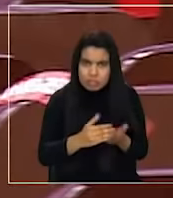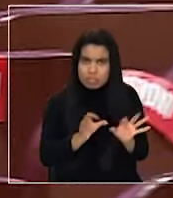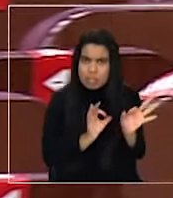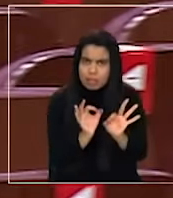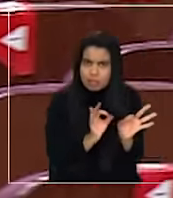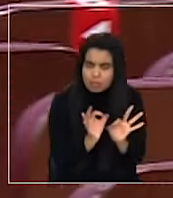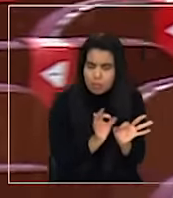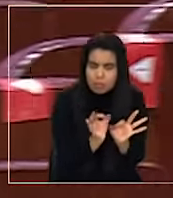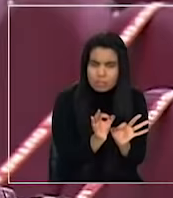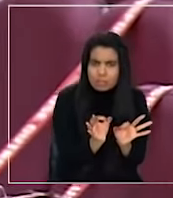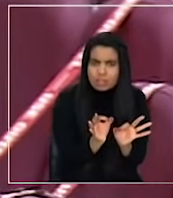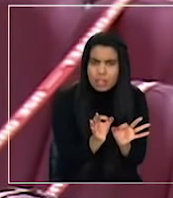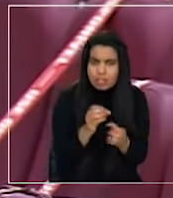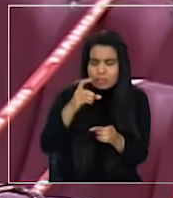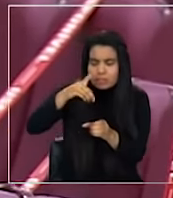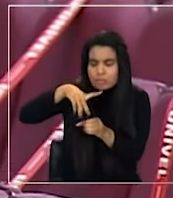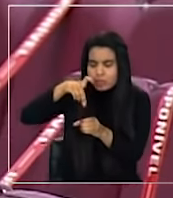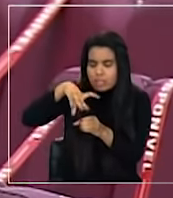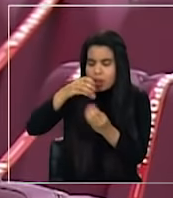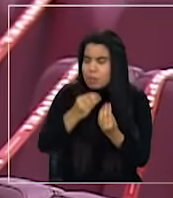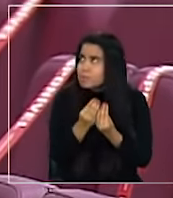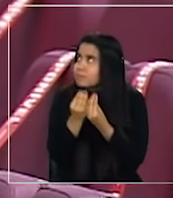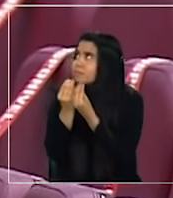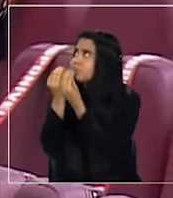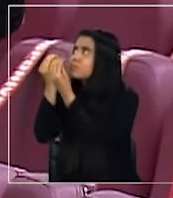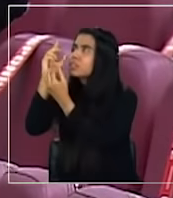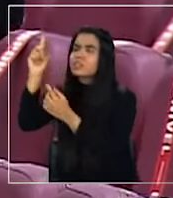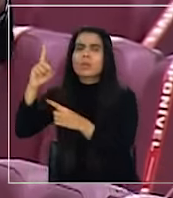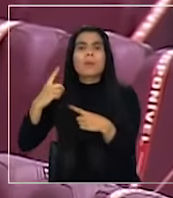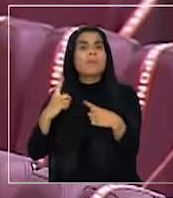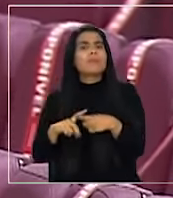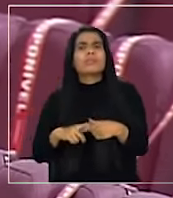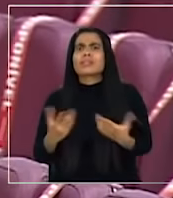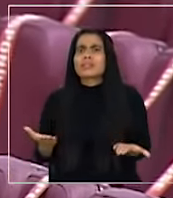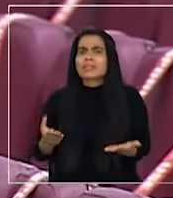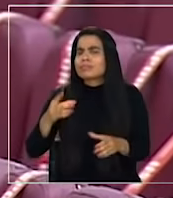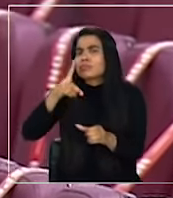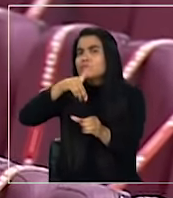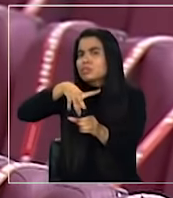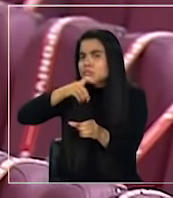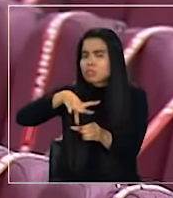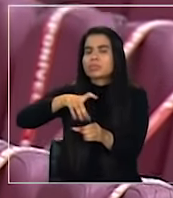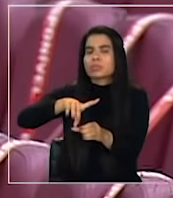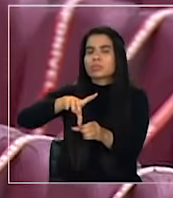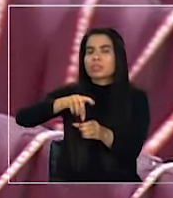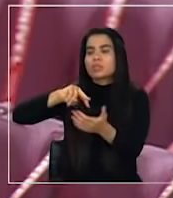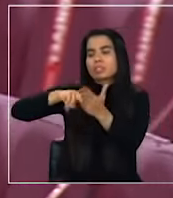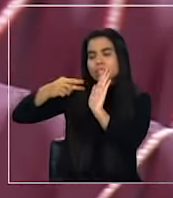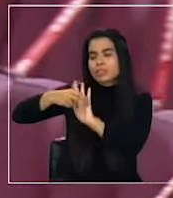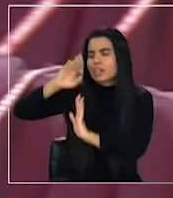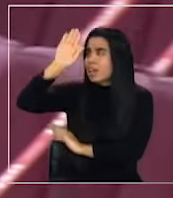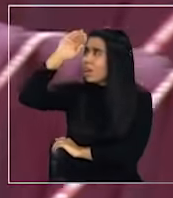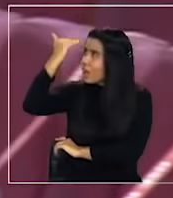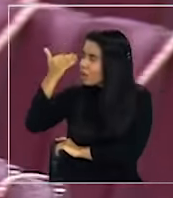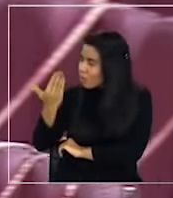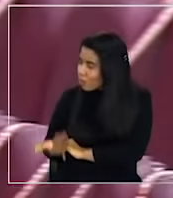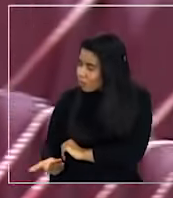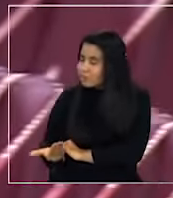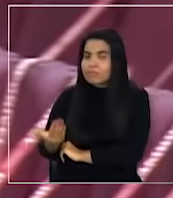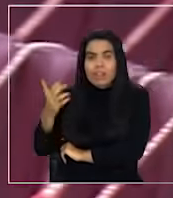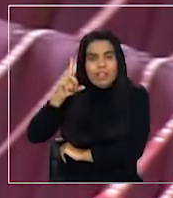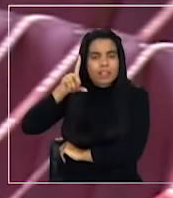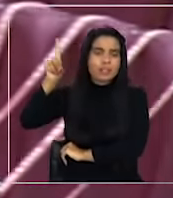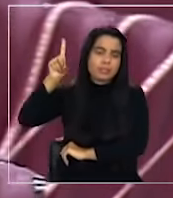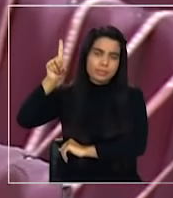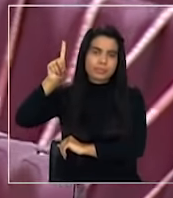Por que a gente devolve as primícias? Porque é através das primícias que nós honramos a Deus. Através das primícias que